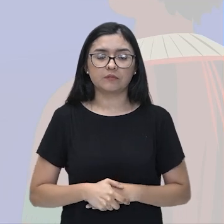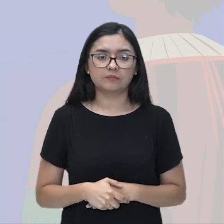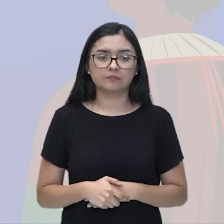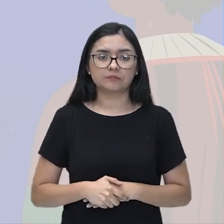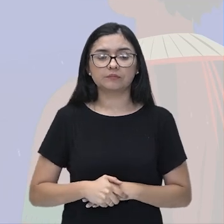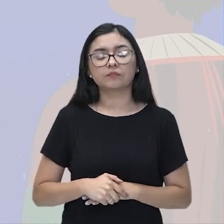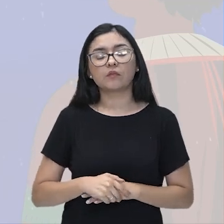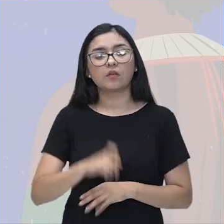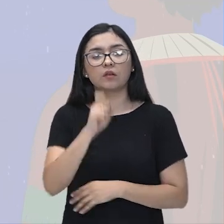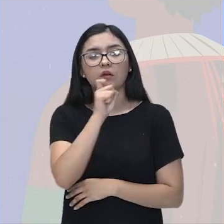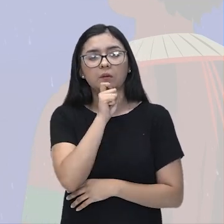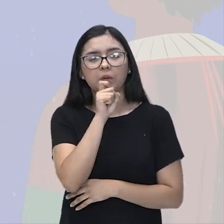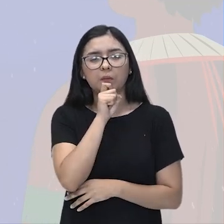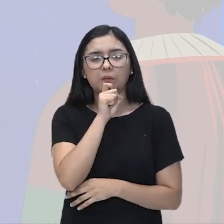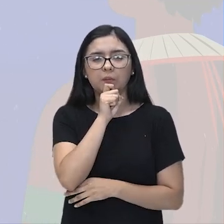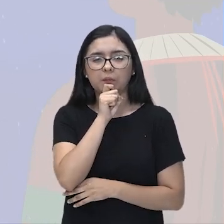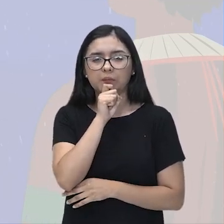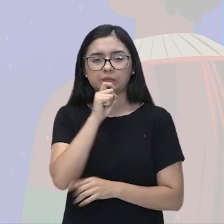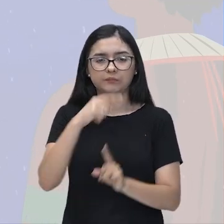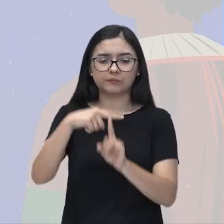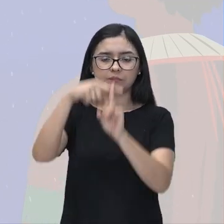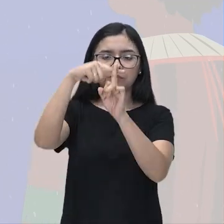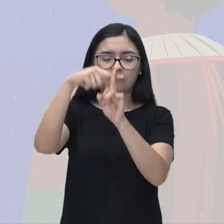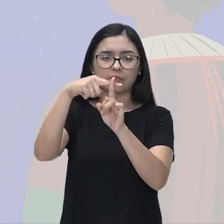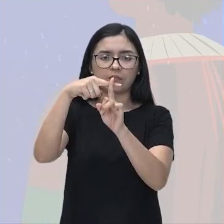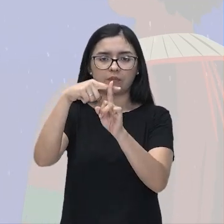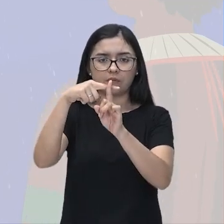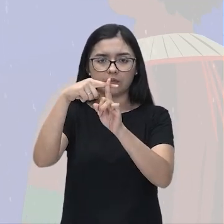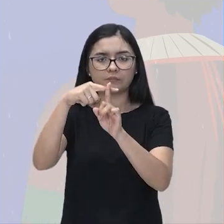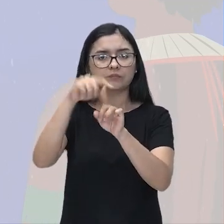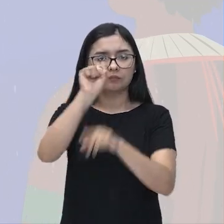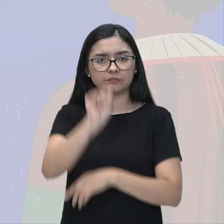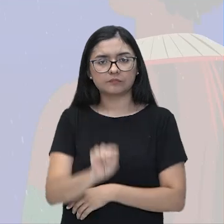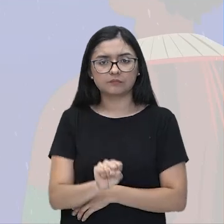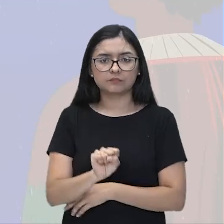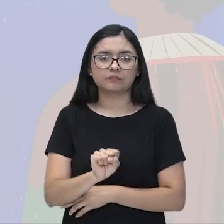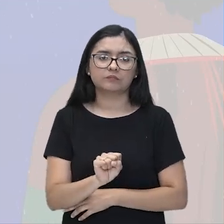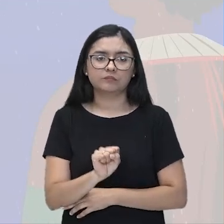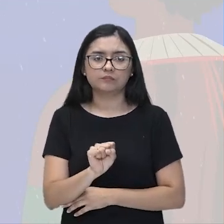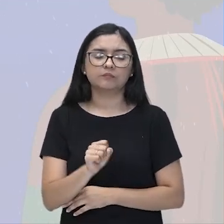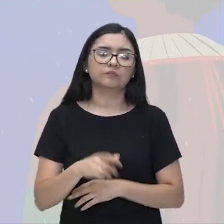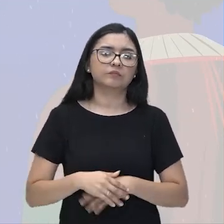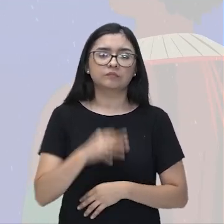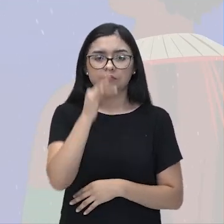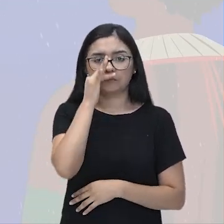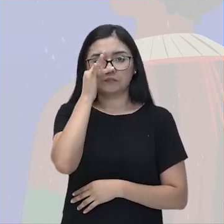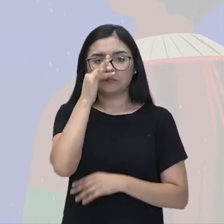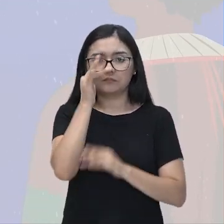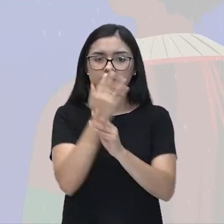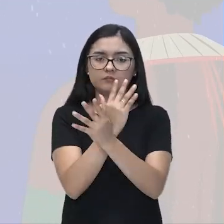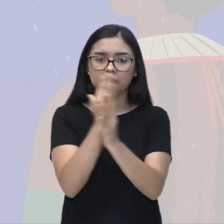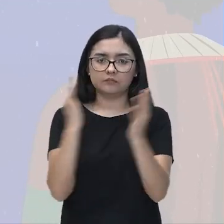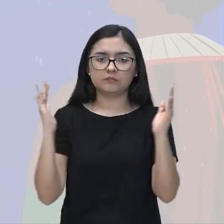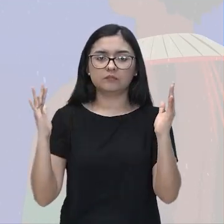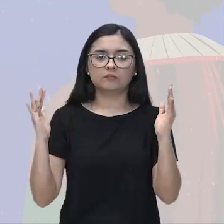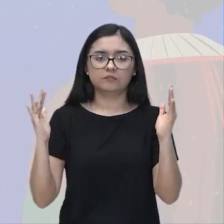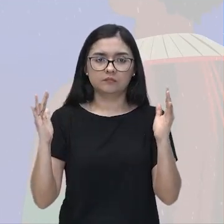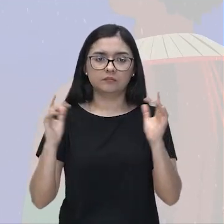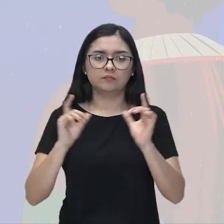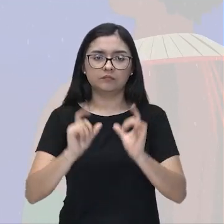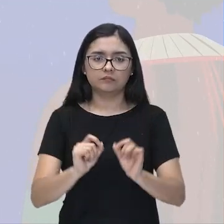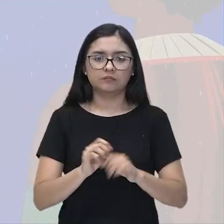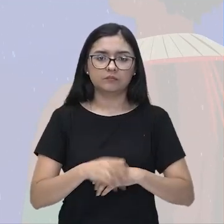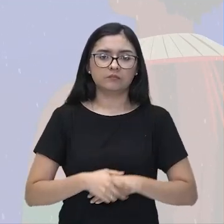No inverno, fica em pé apontando para o sul. Na primavera, ela se encontra deitada para o lado